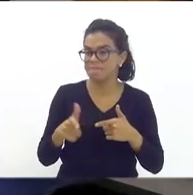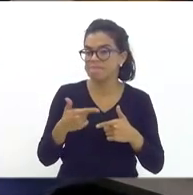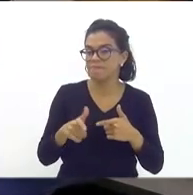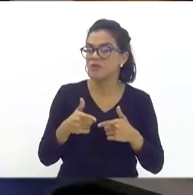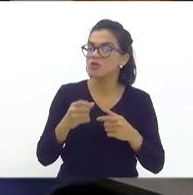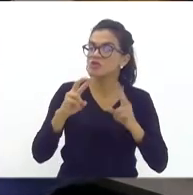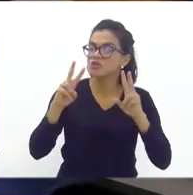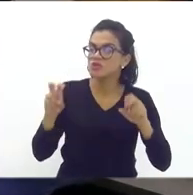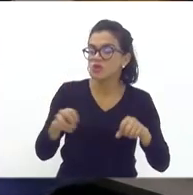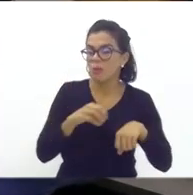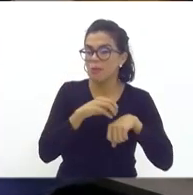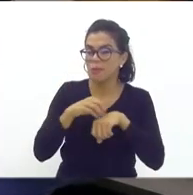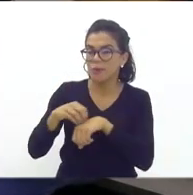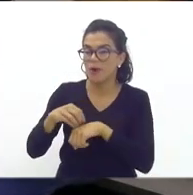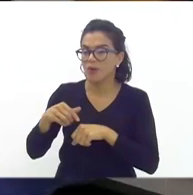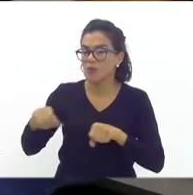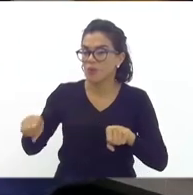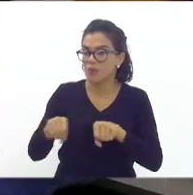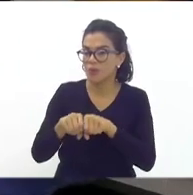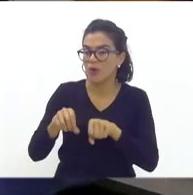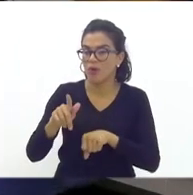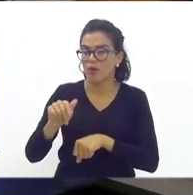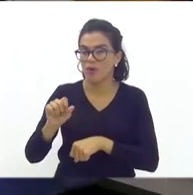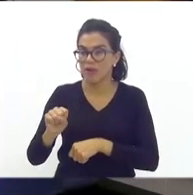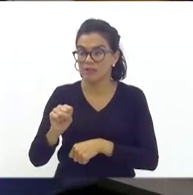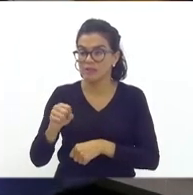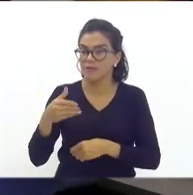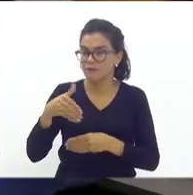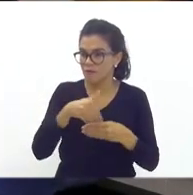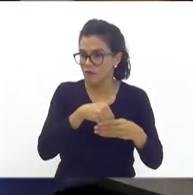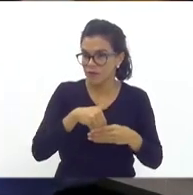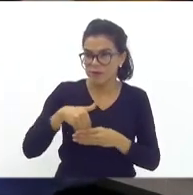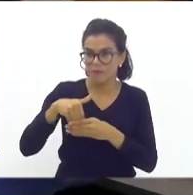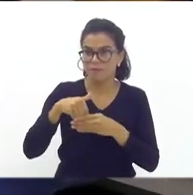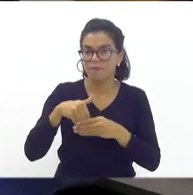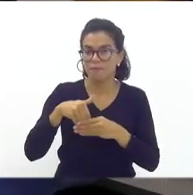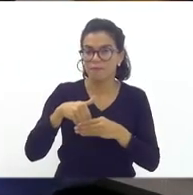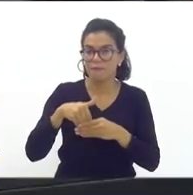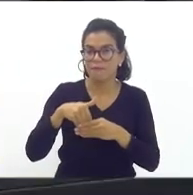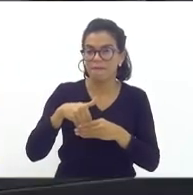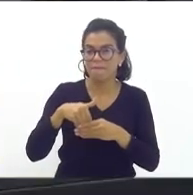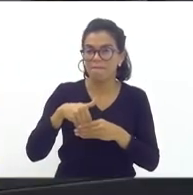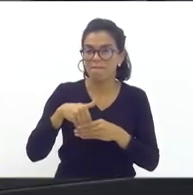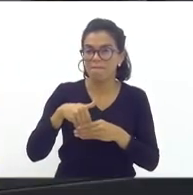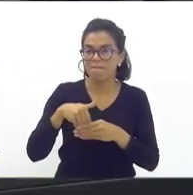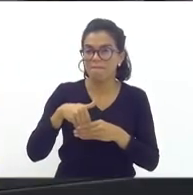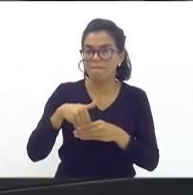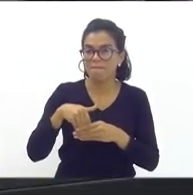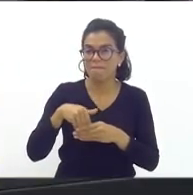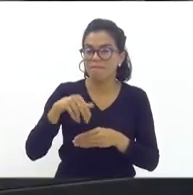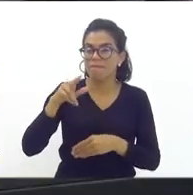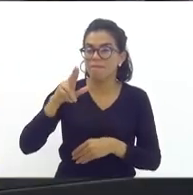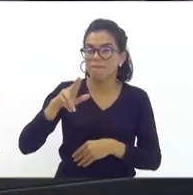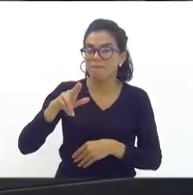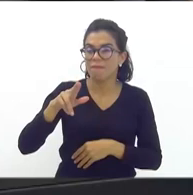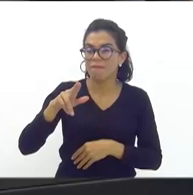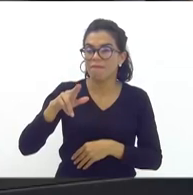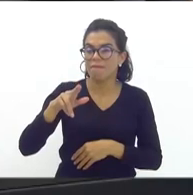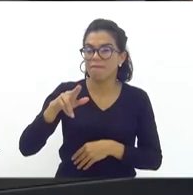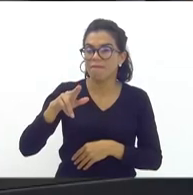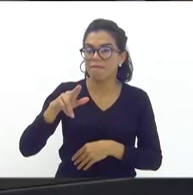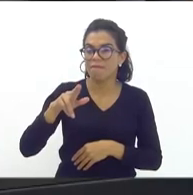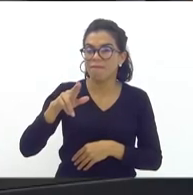fornecimento do gás no Rio de Janeiro então eu vou botar a deliberação dos colegas se os senhores fala baixo